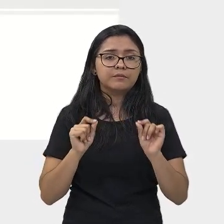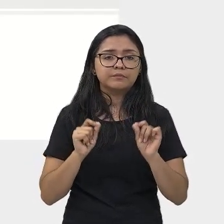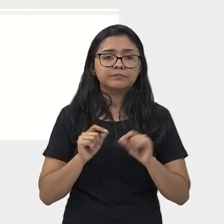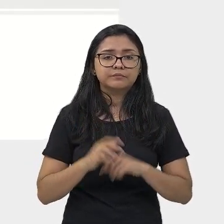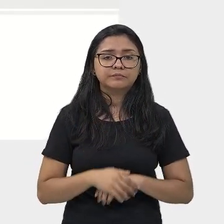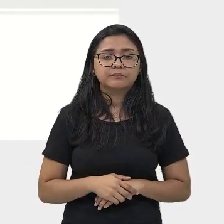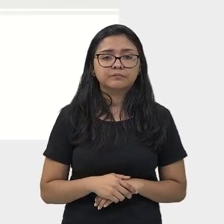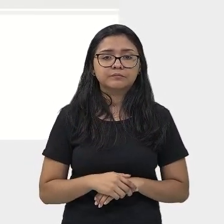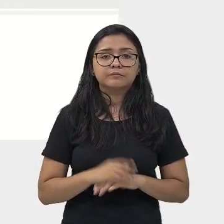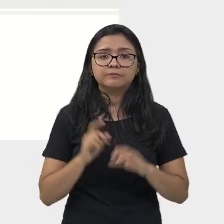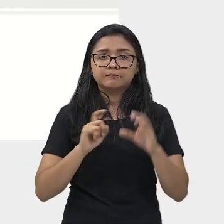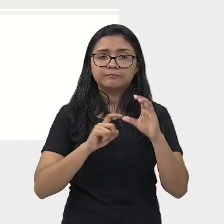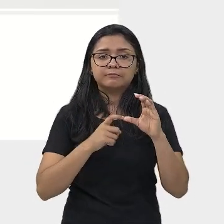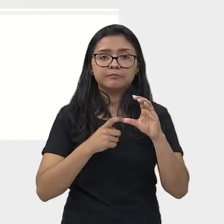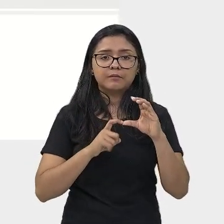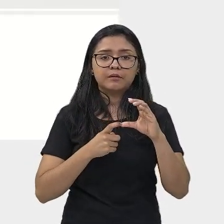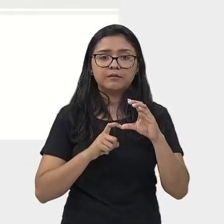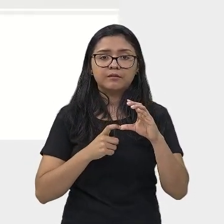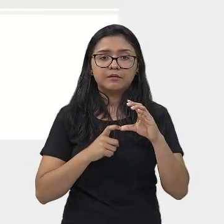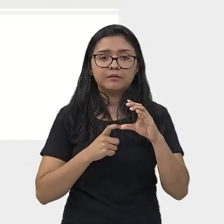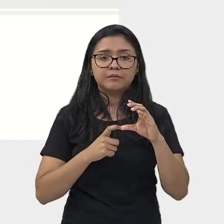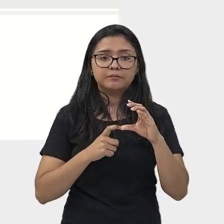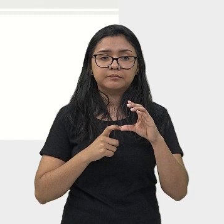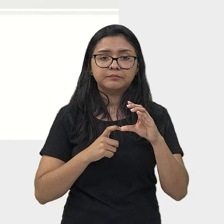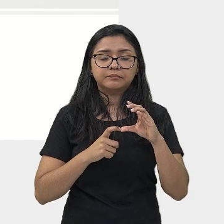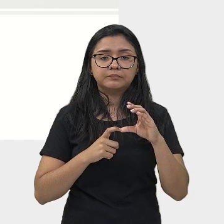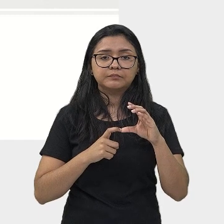é uma cadeia